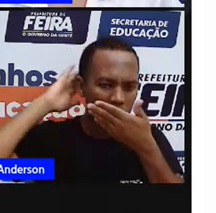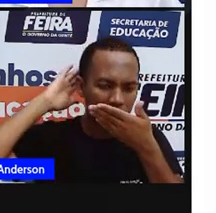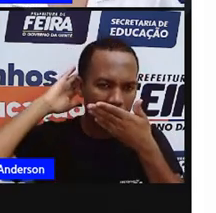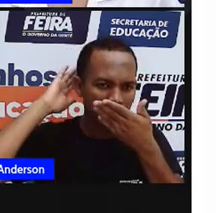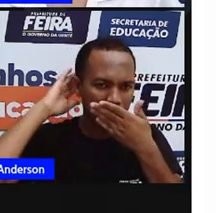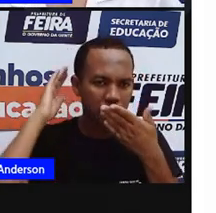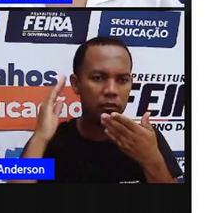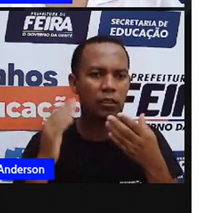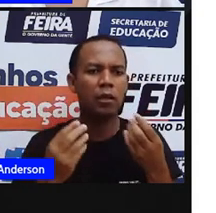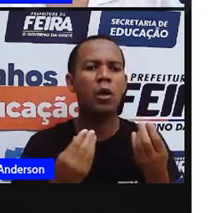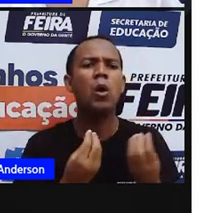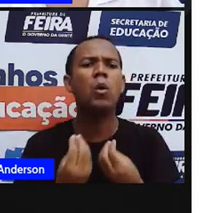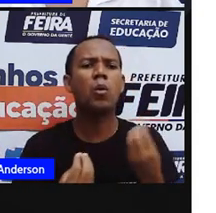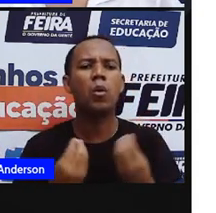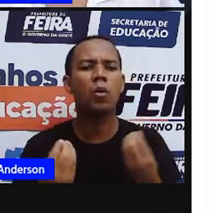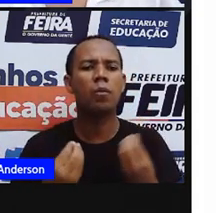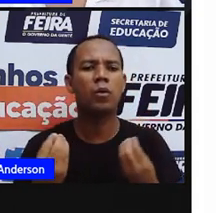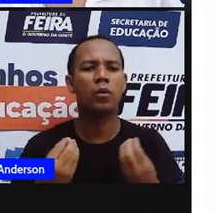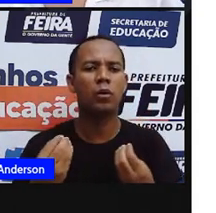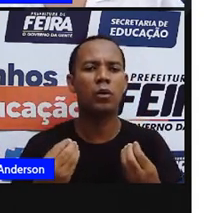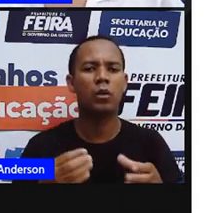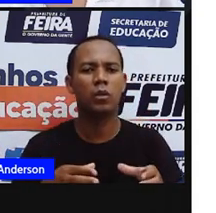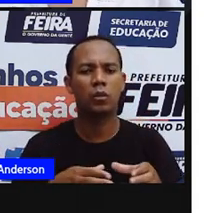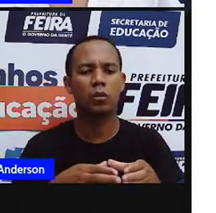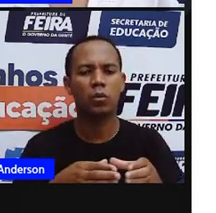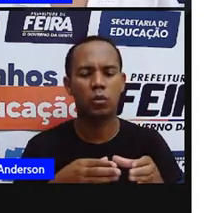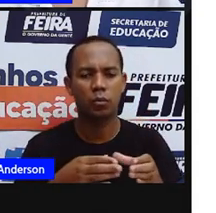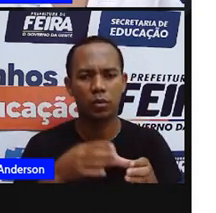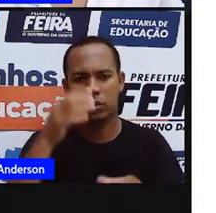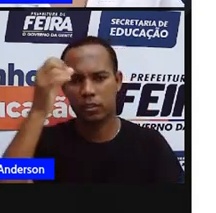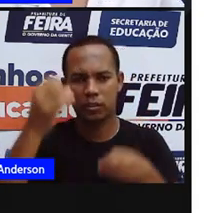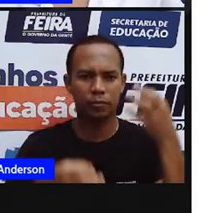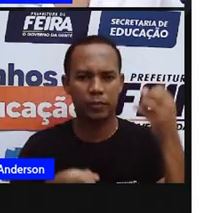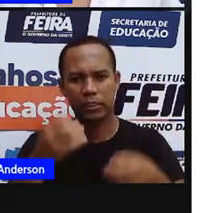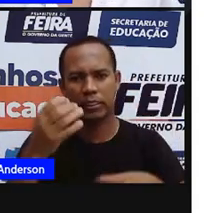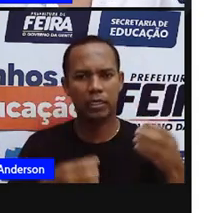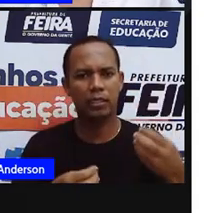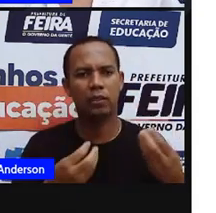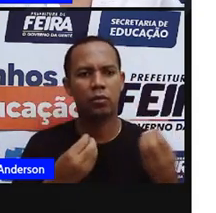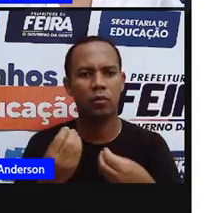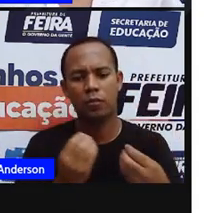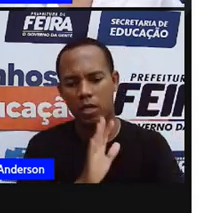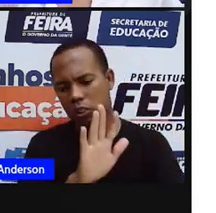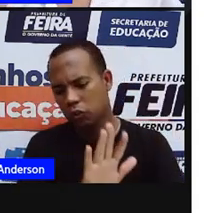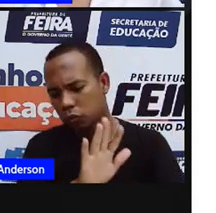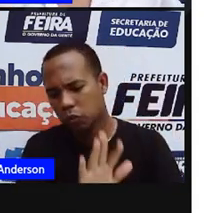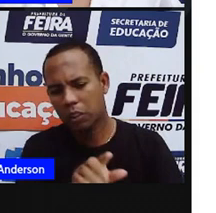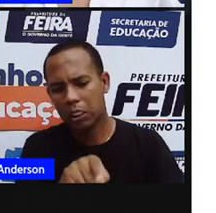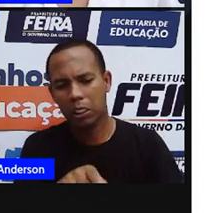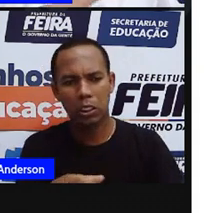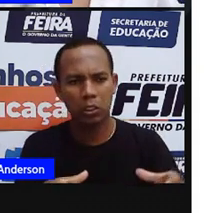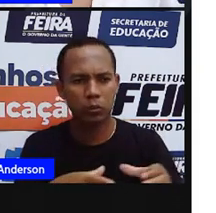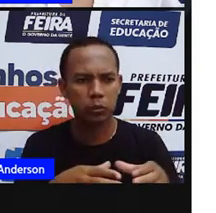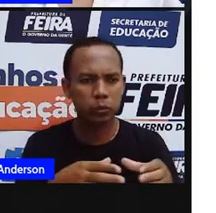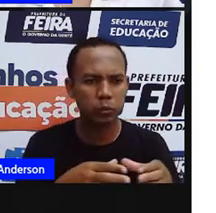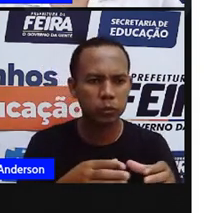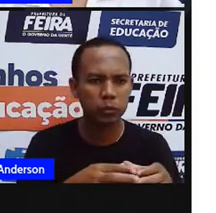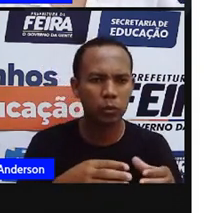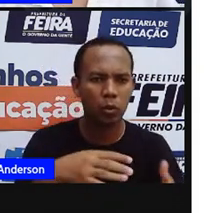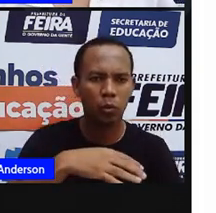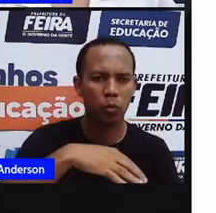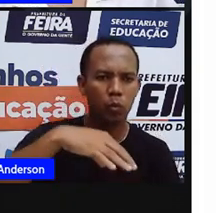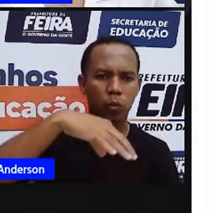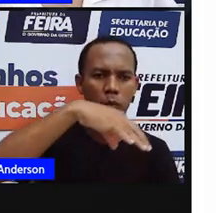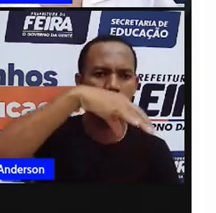que protegem a tribo. E é justamente o pajé que entra em contato, né, com esses espíritos para que